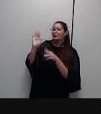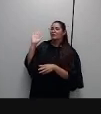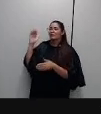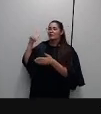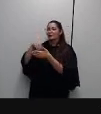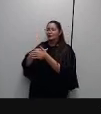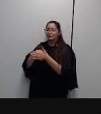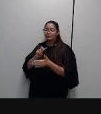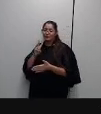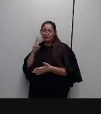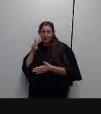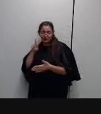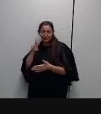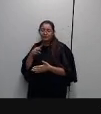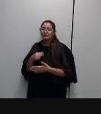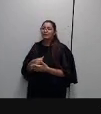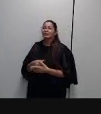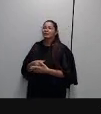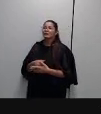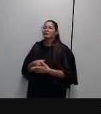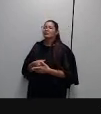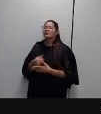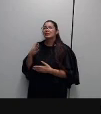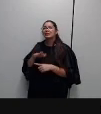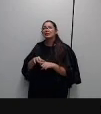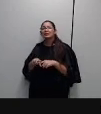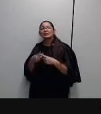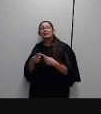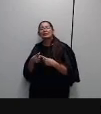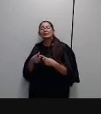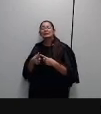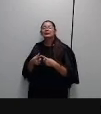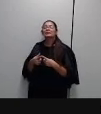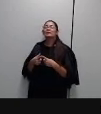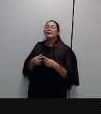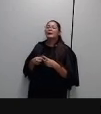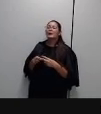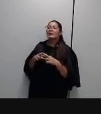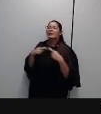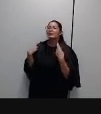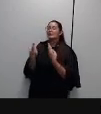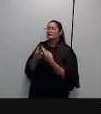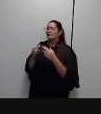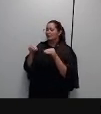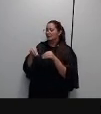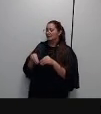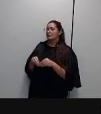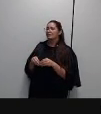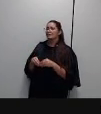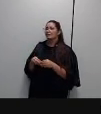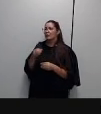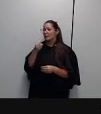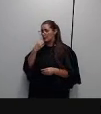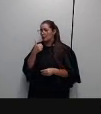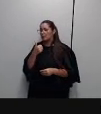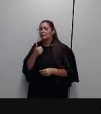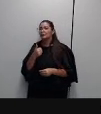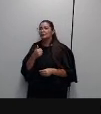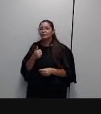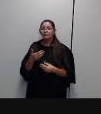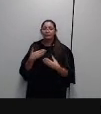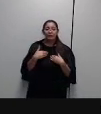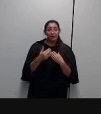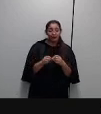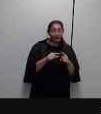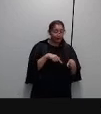possível para a gente então tem para resolver isso tá bom Por favor Vanessa Regina vai ter o cuidado